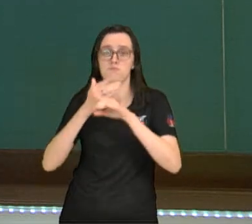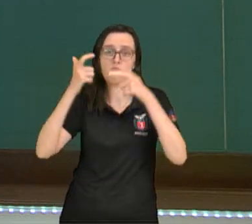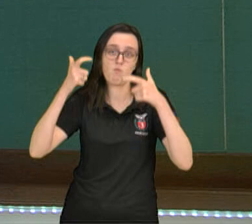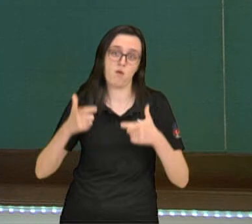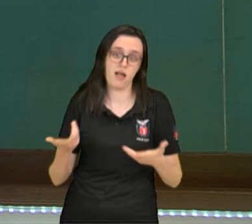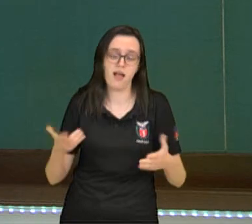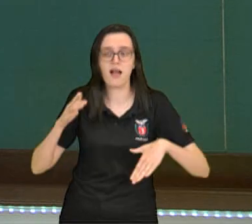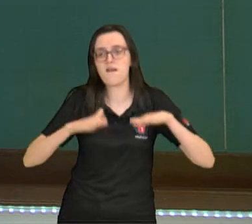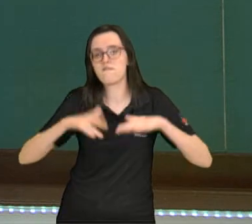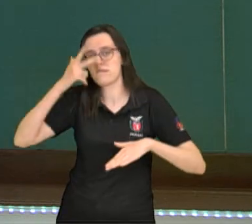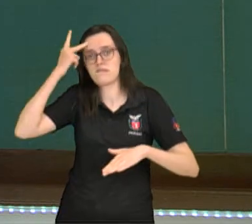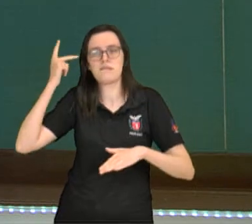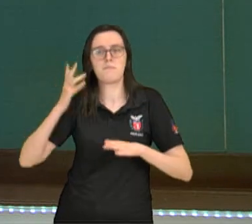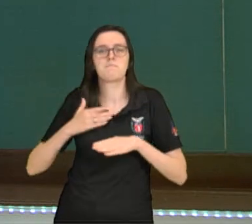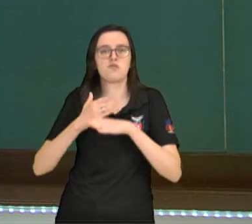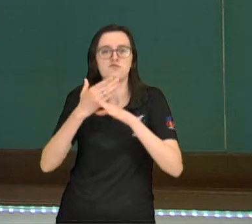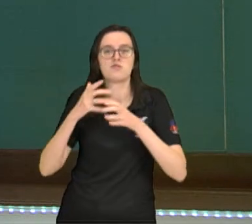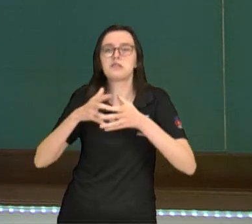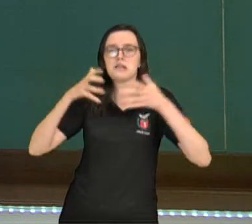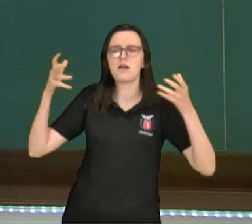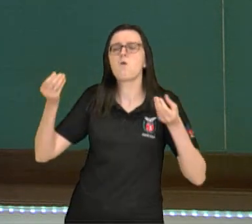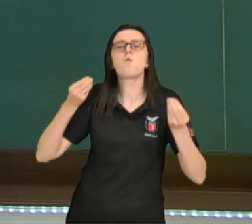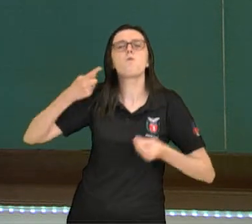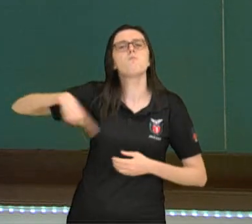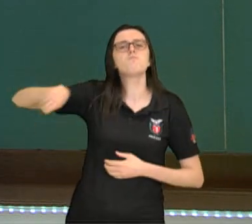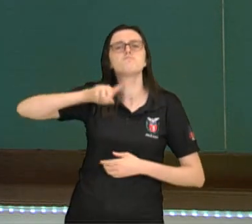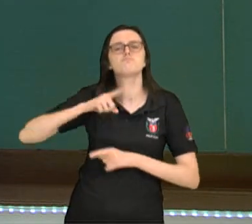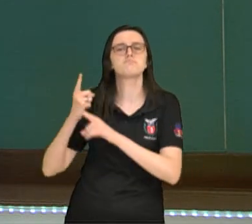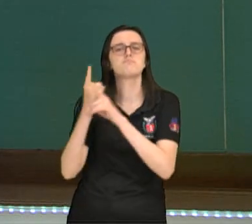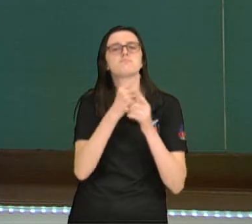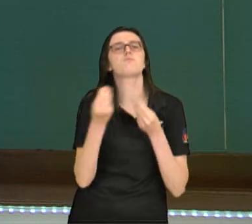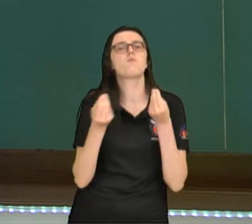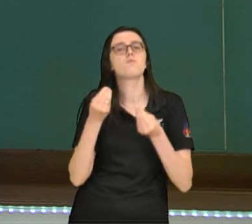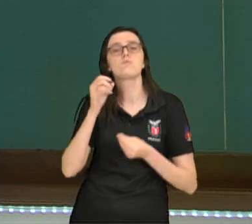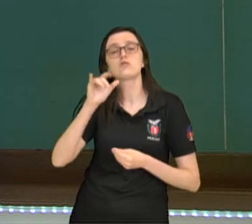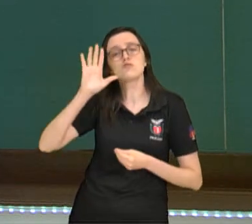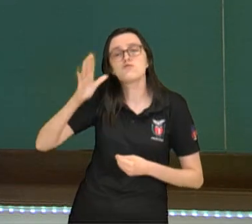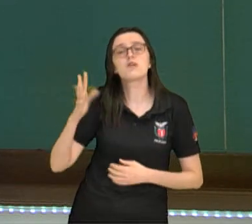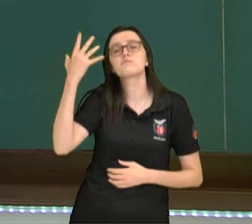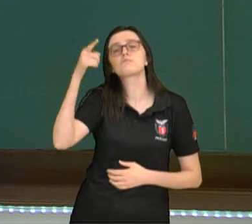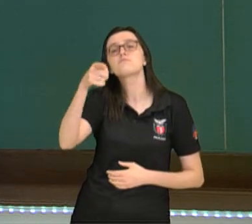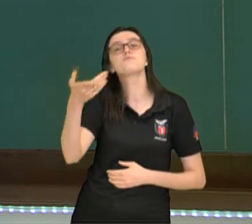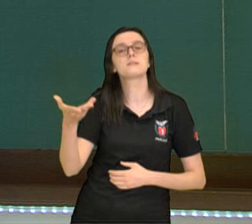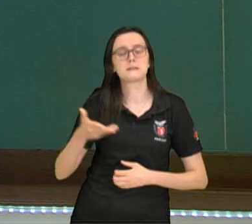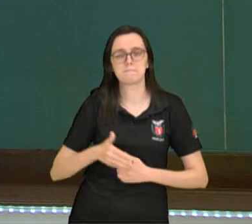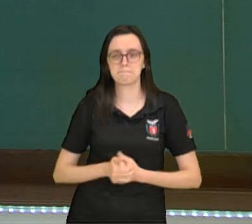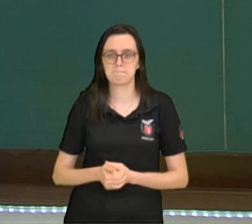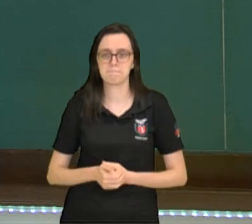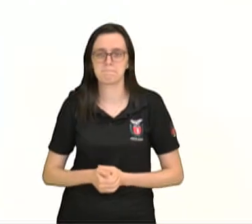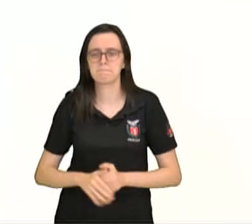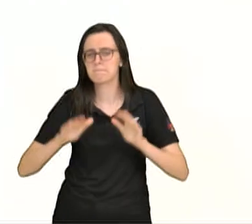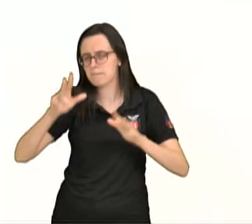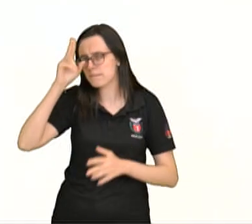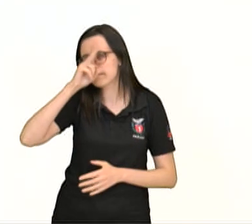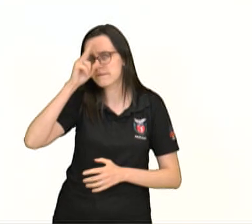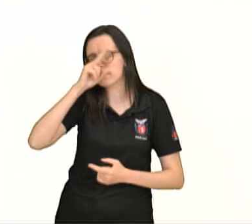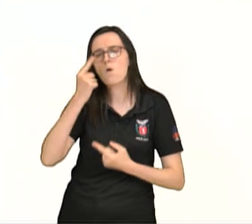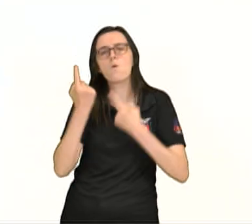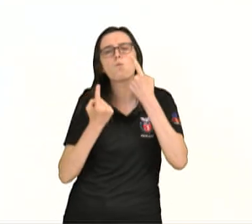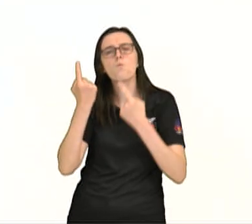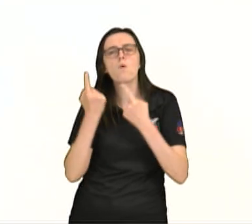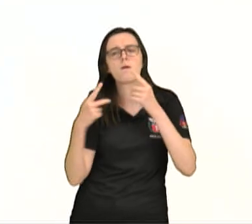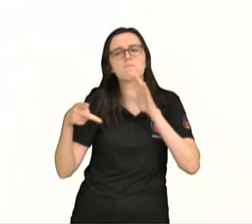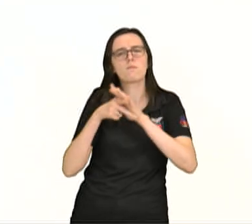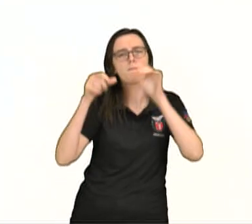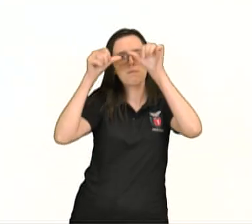tem gente que se perde em local grande. Como vocês fizeram para se encontrar se isso já aconteceu contigo? Lembra quais partes compõem o